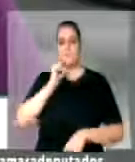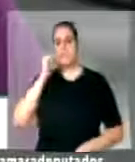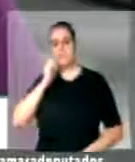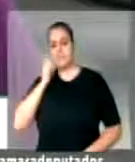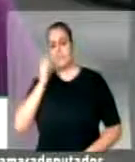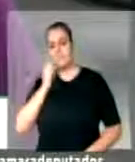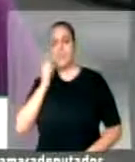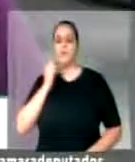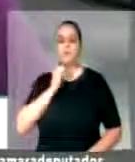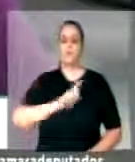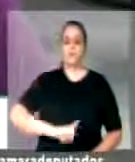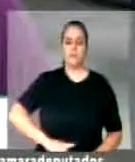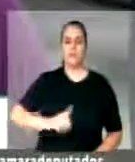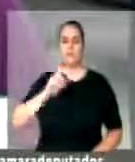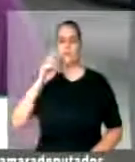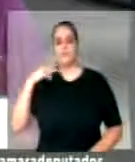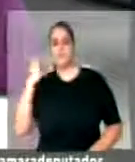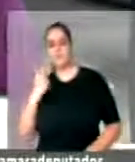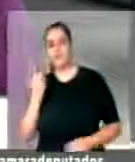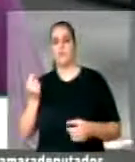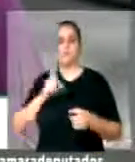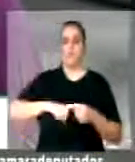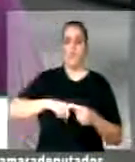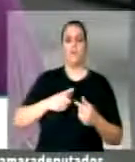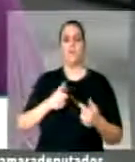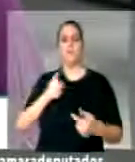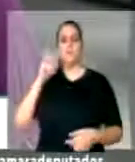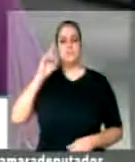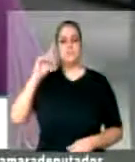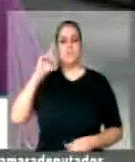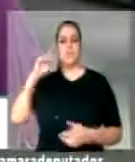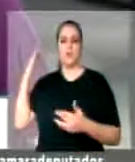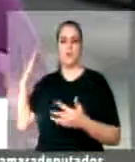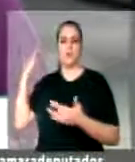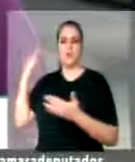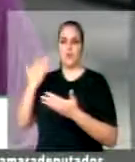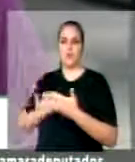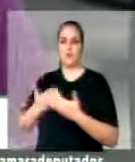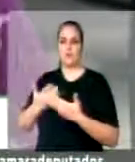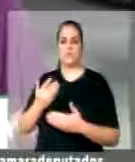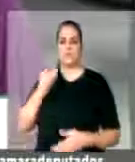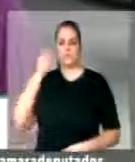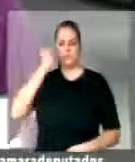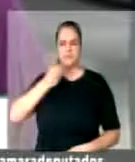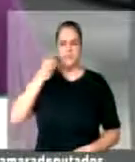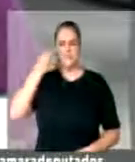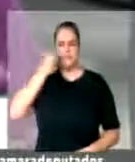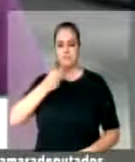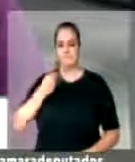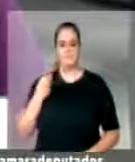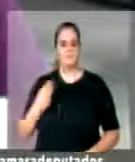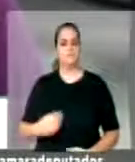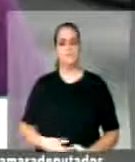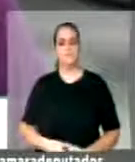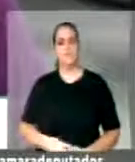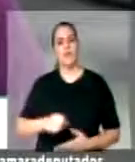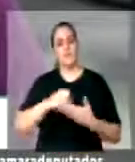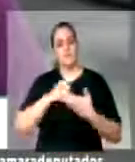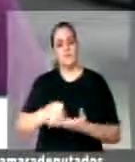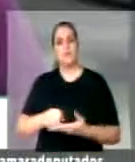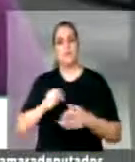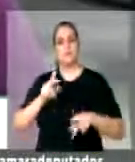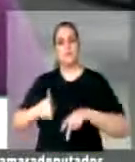da Câmara Federal e tem uma história de serviços prestados a esse país. ao povo brasileiro, às mulheres brasileiras